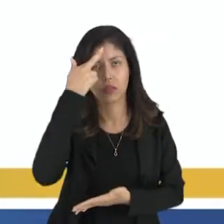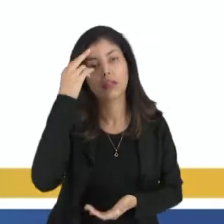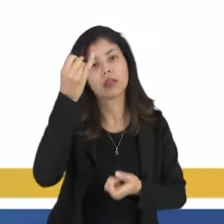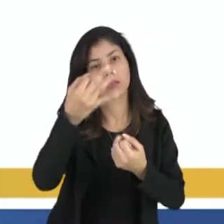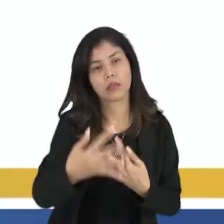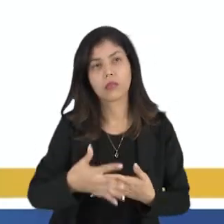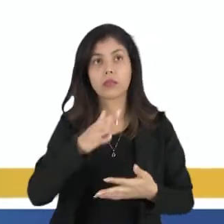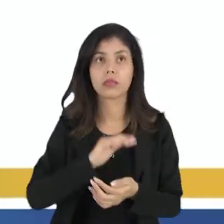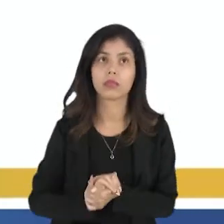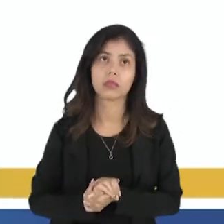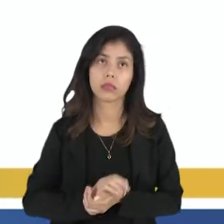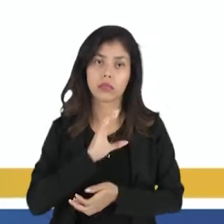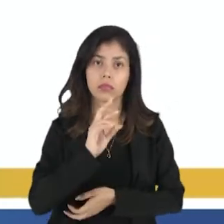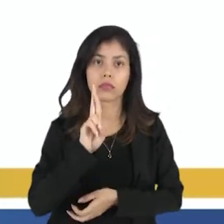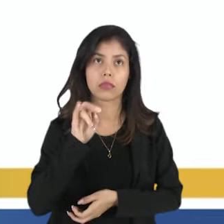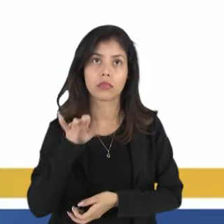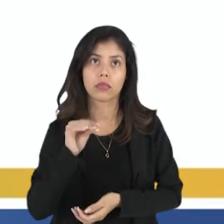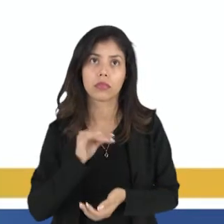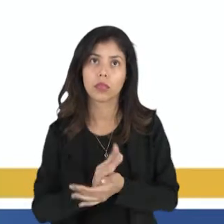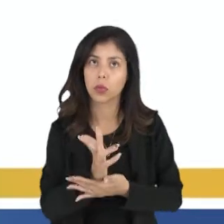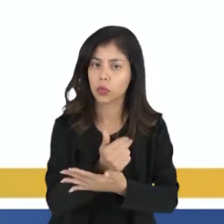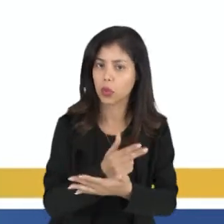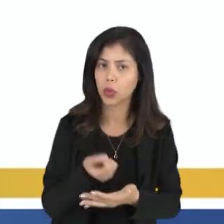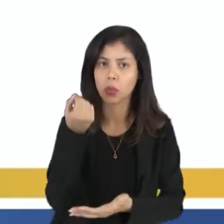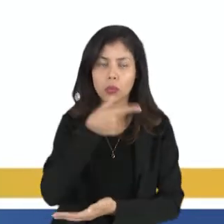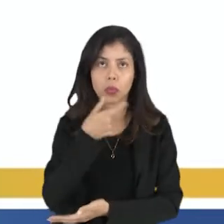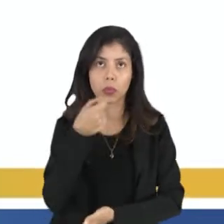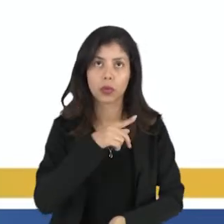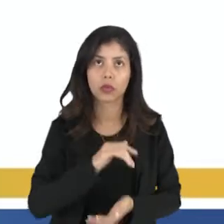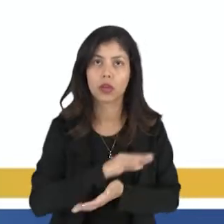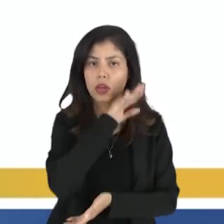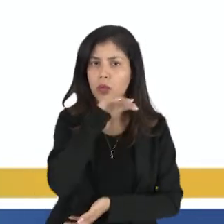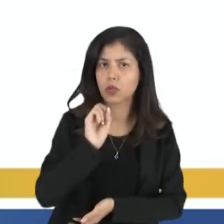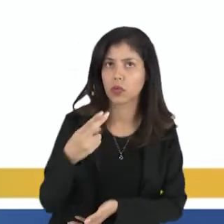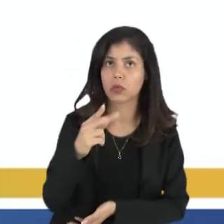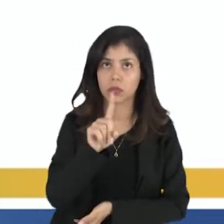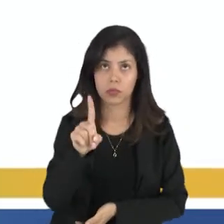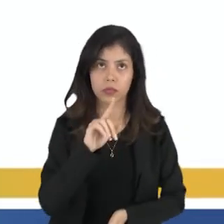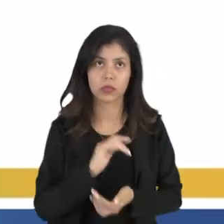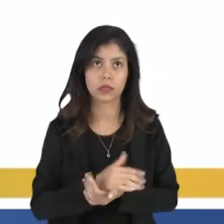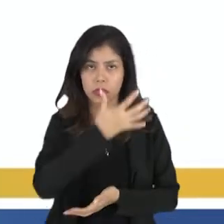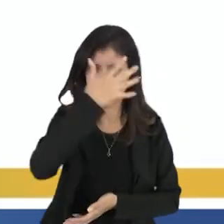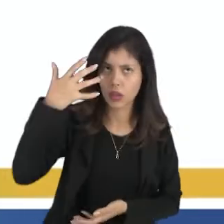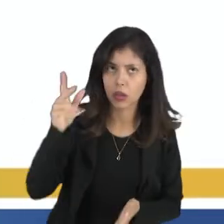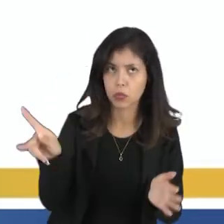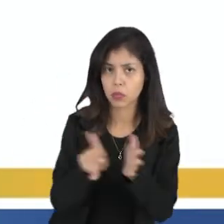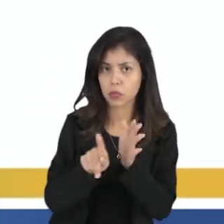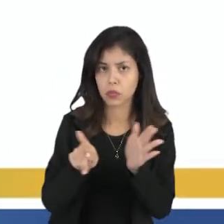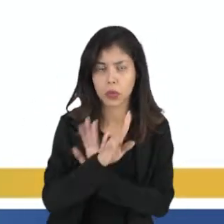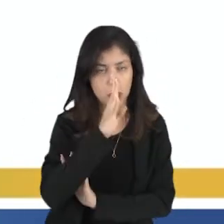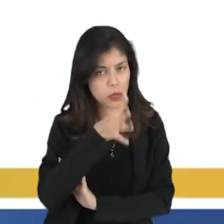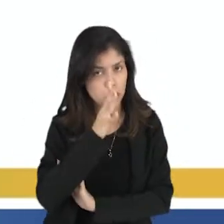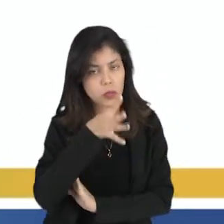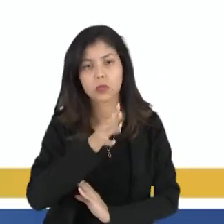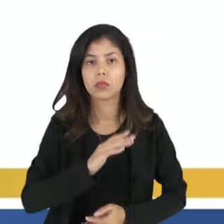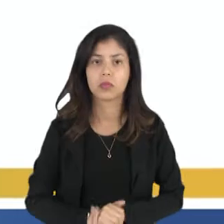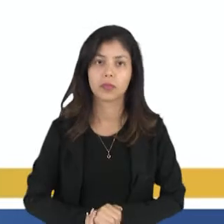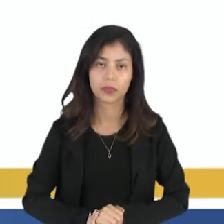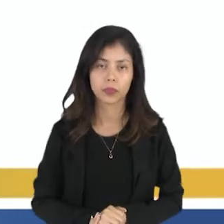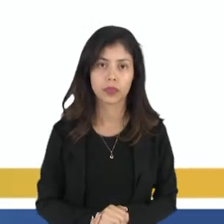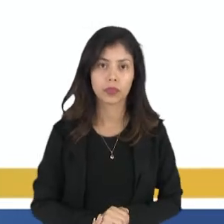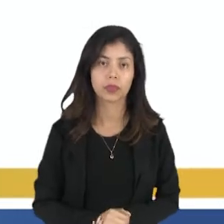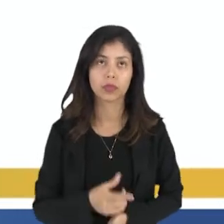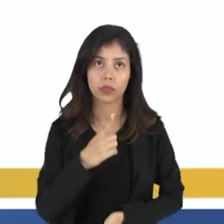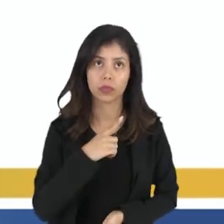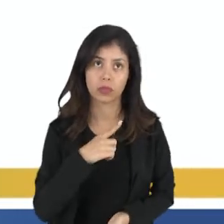contada, o cartoon é um desenho humorístico, animado ou não, de caráter extremamente crítico.